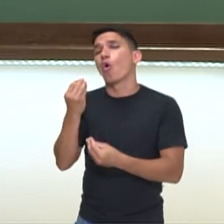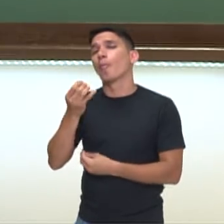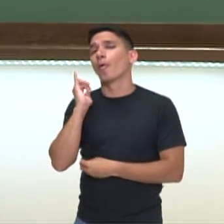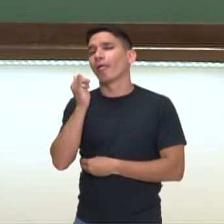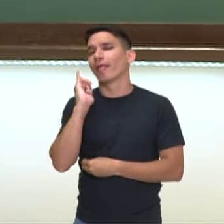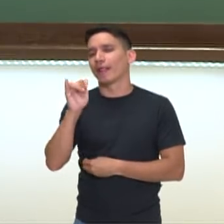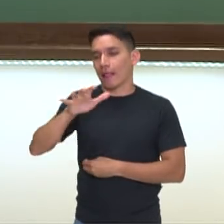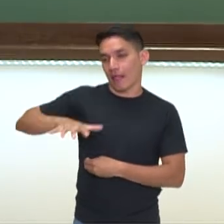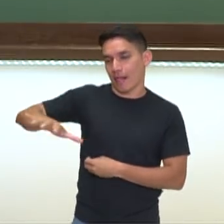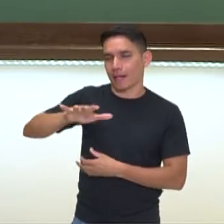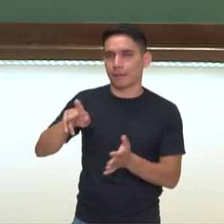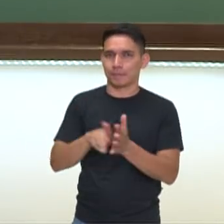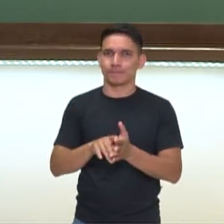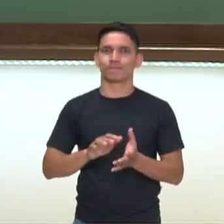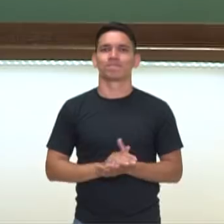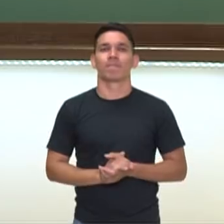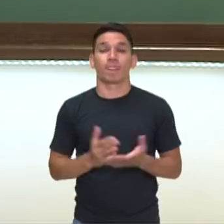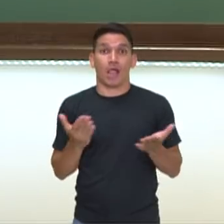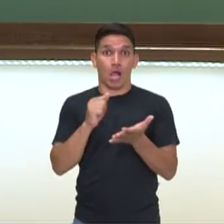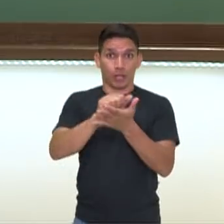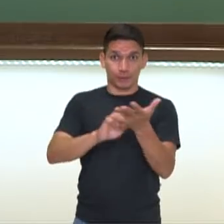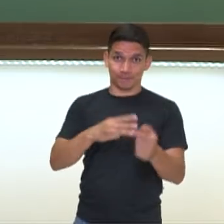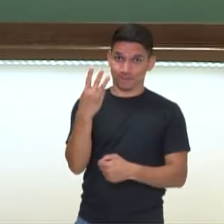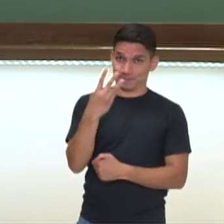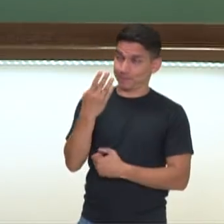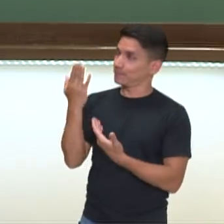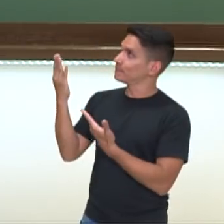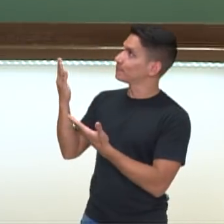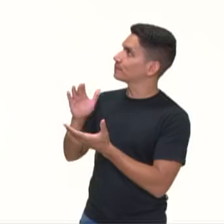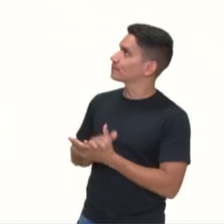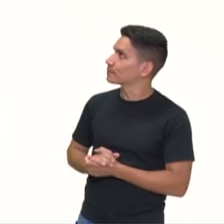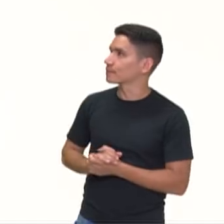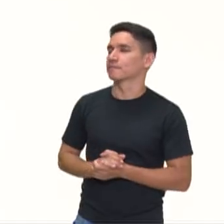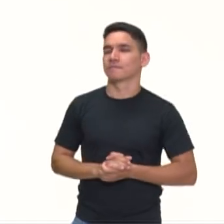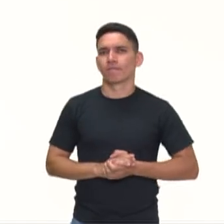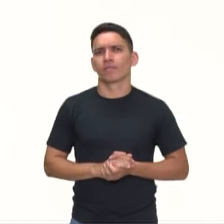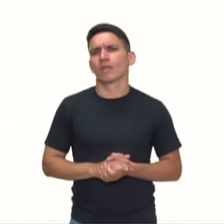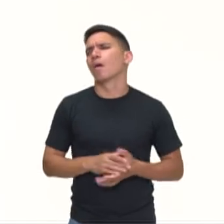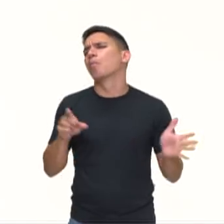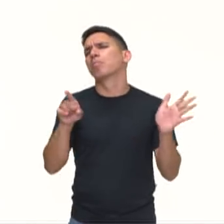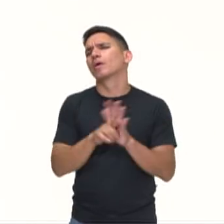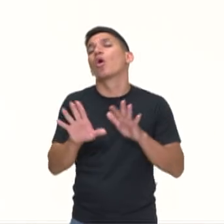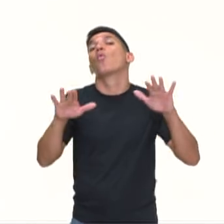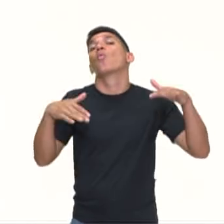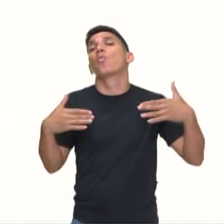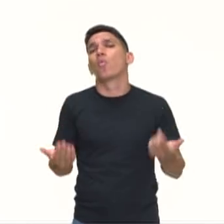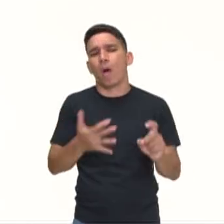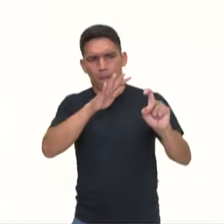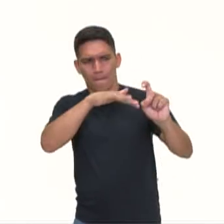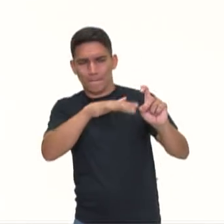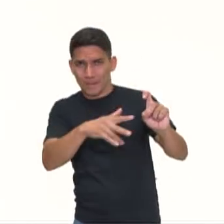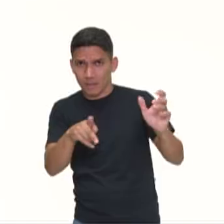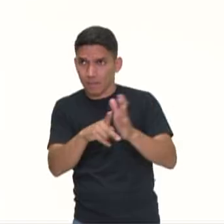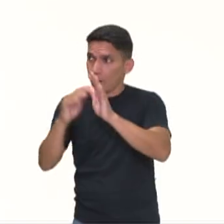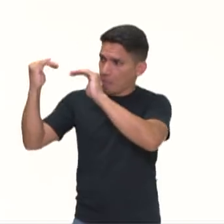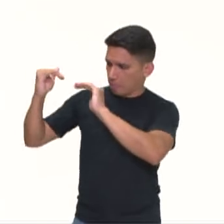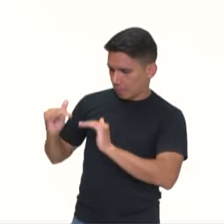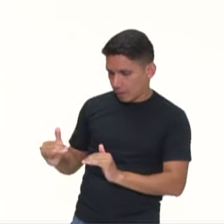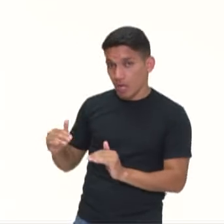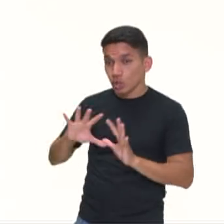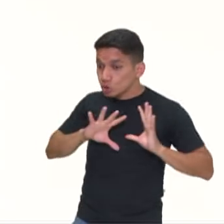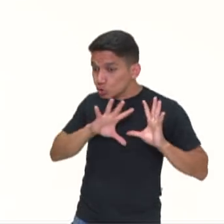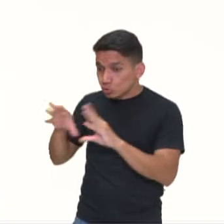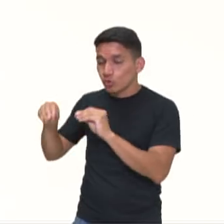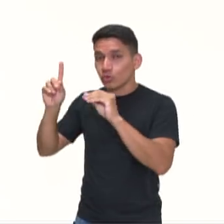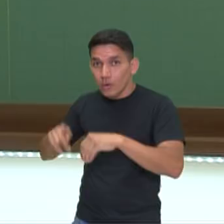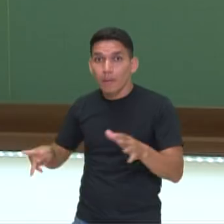para o nosso terceiro quiz de hoje. Em qual mitologia abaixo tudo que existe é parte do